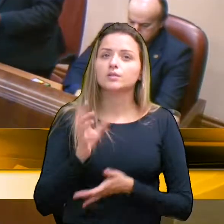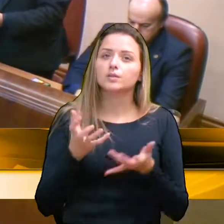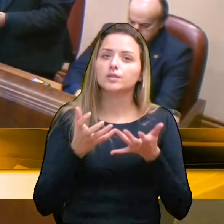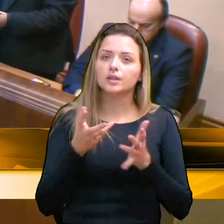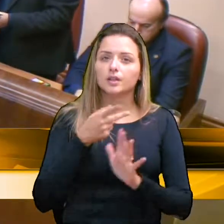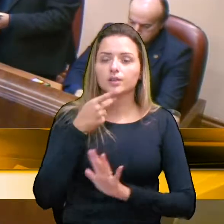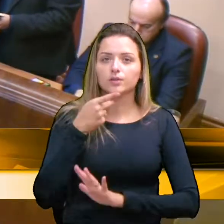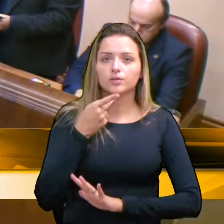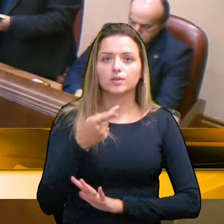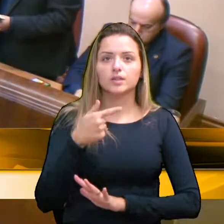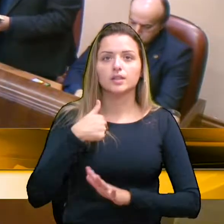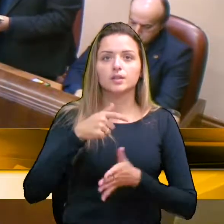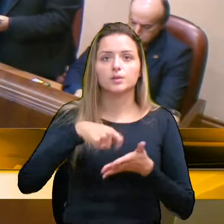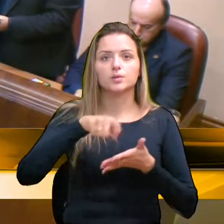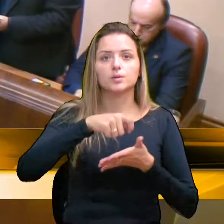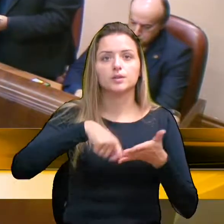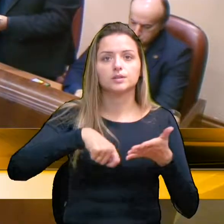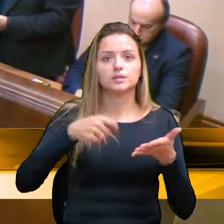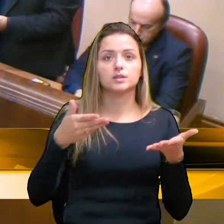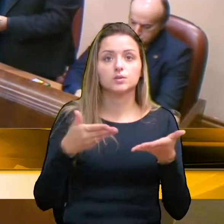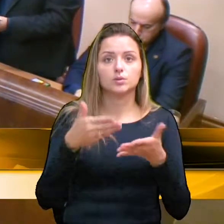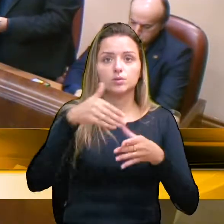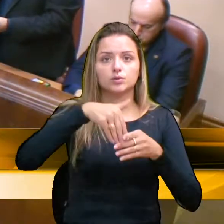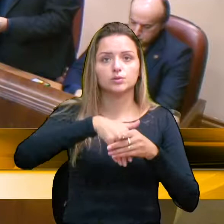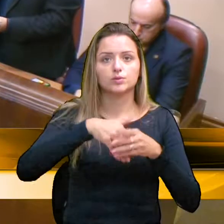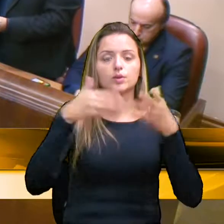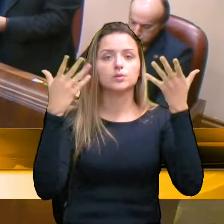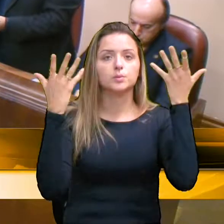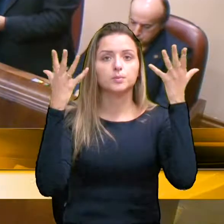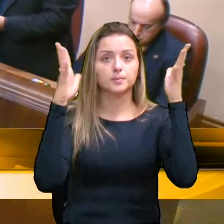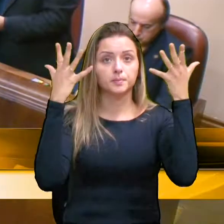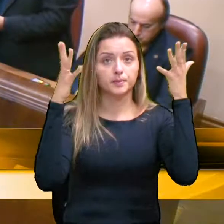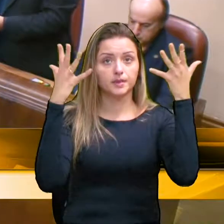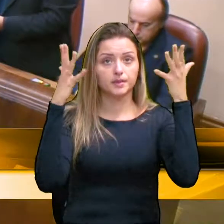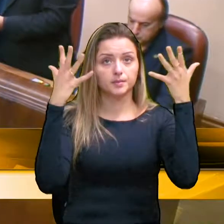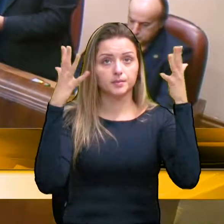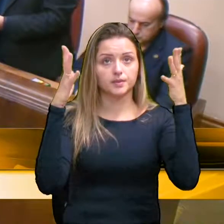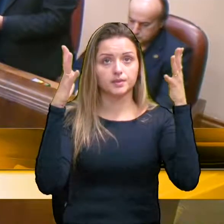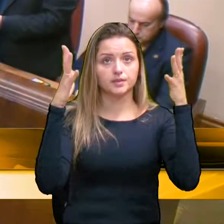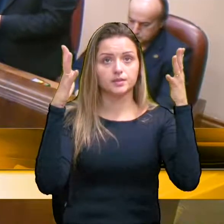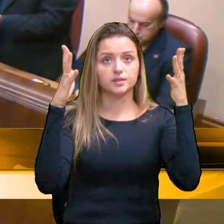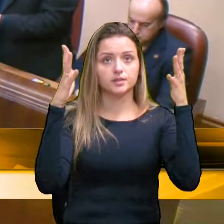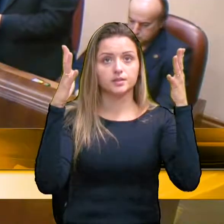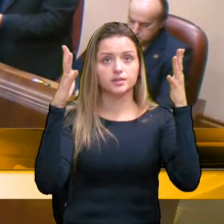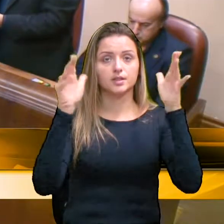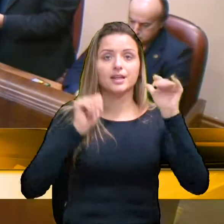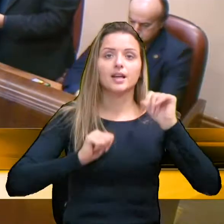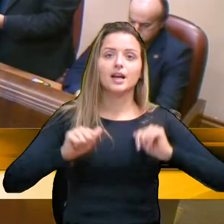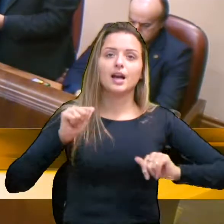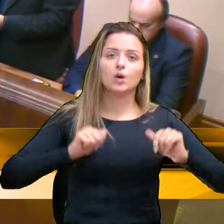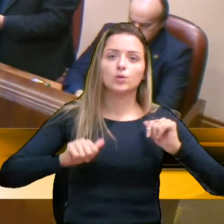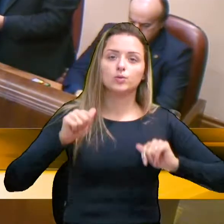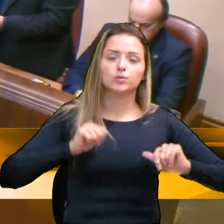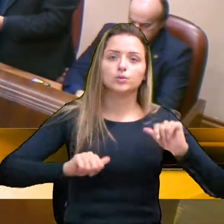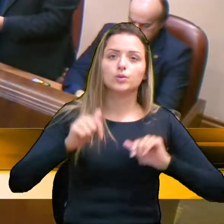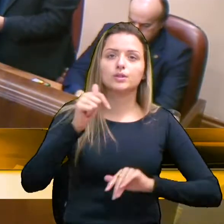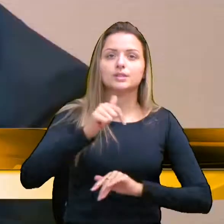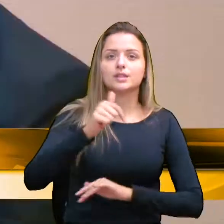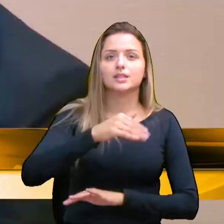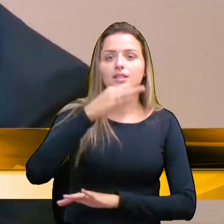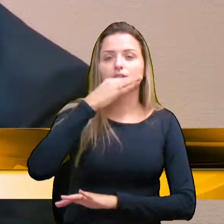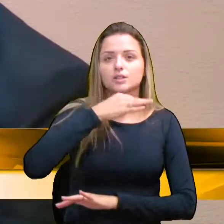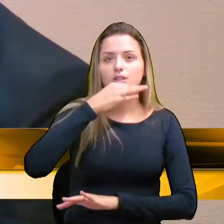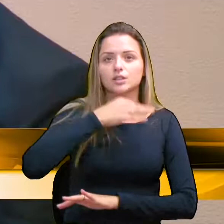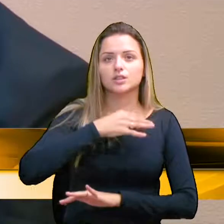aqui. Estou protocolando hoje votos de congratulações a autores caxienses que lançaram livros na Feira do